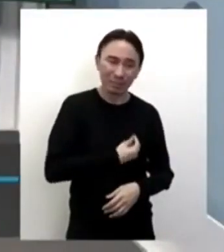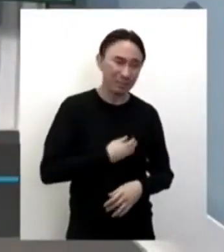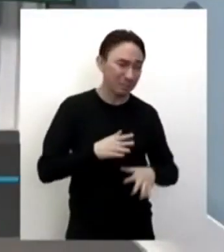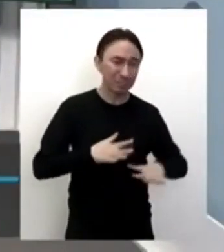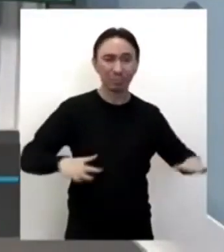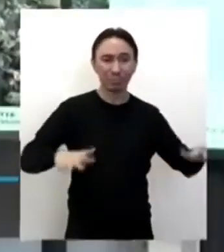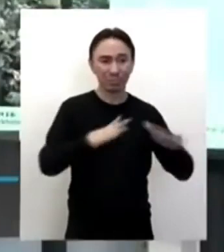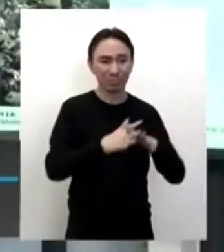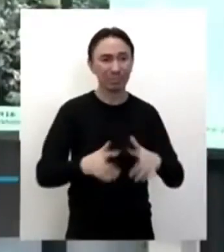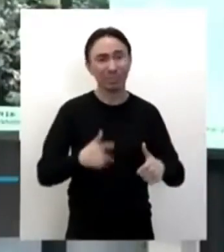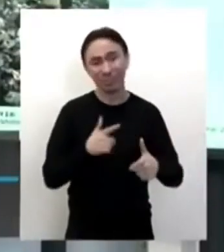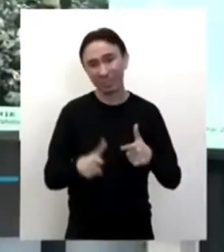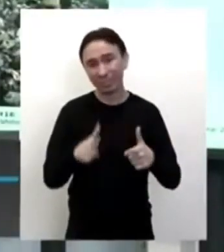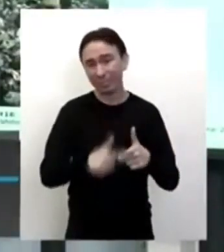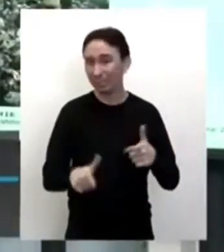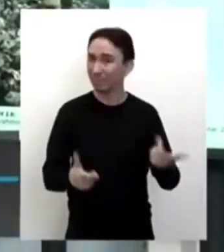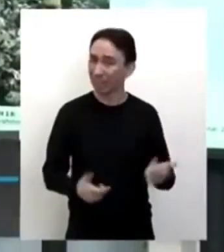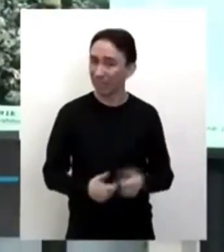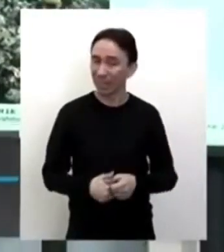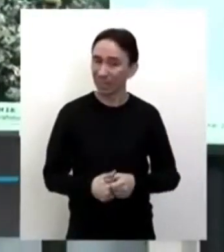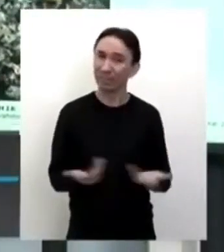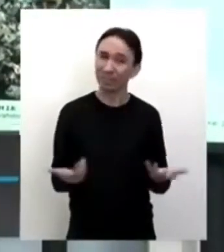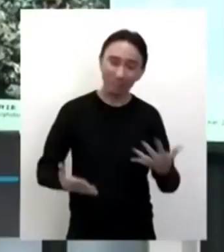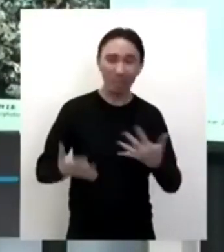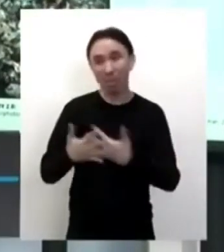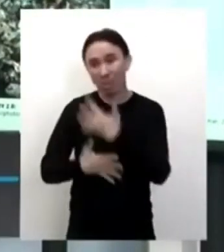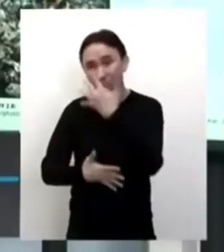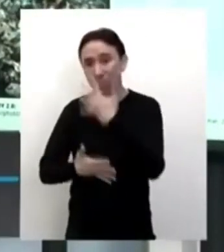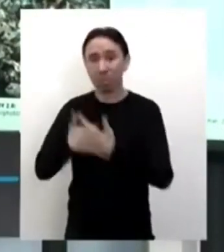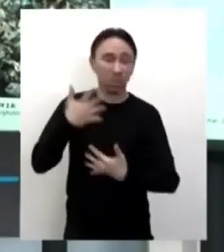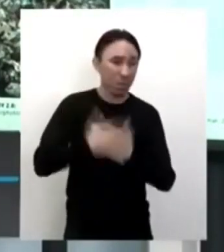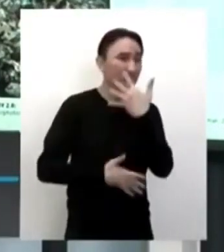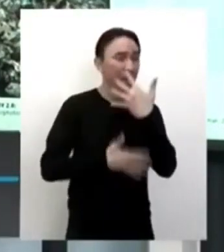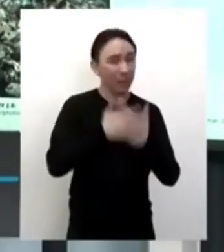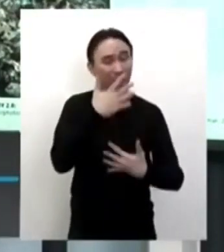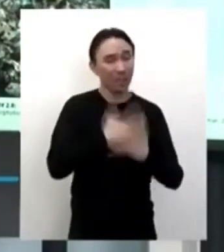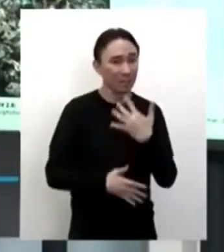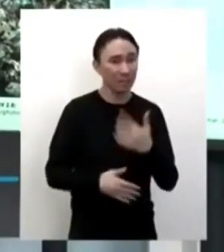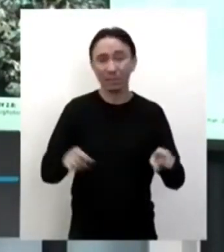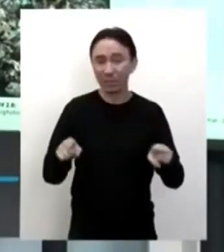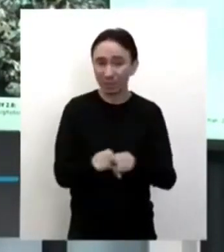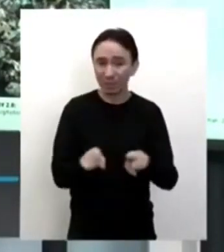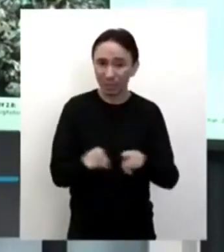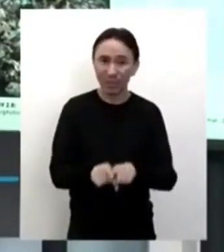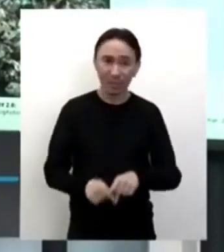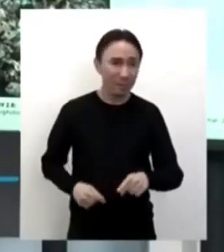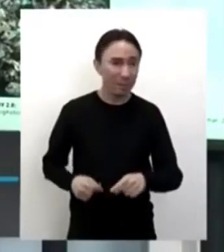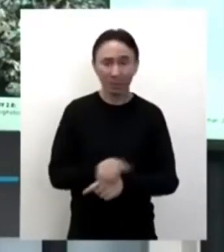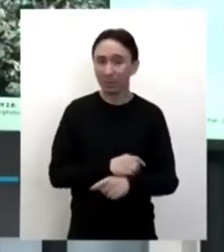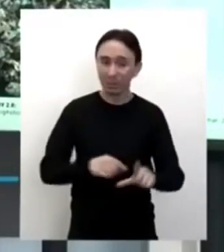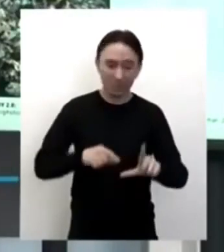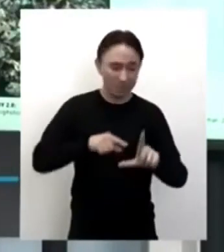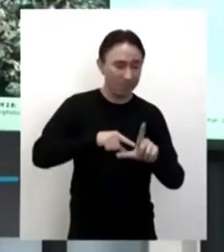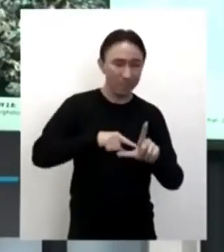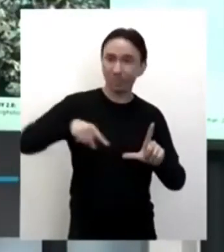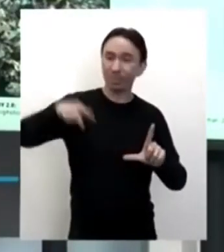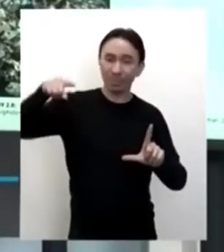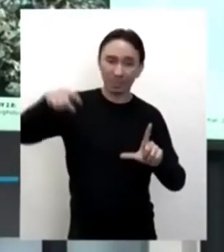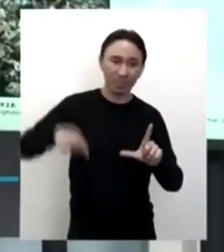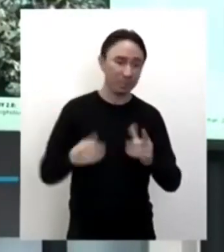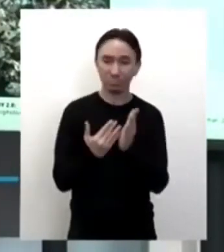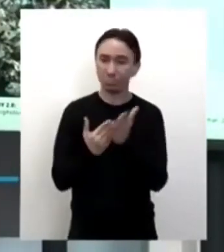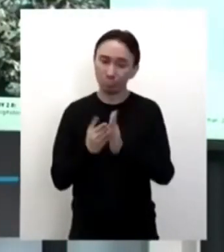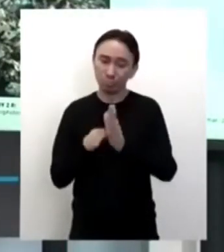Ela atrapalha, incomoda e dificulta o crescimento socioeconômico de qualquer região. Não importa se é bairro, não importa